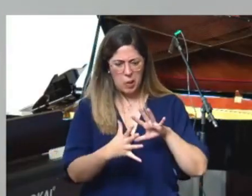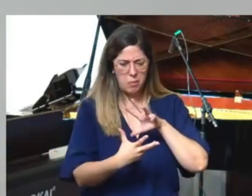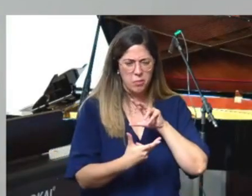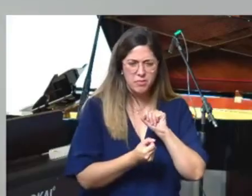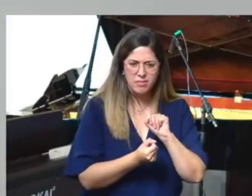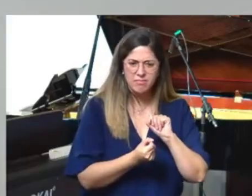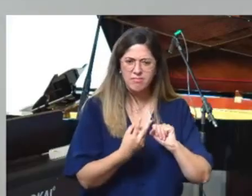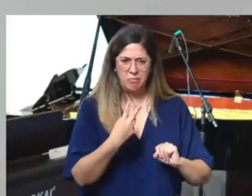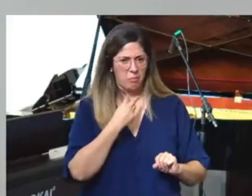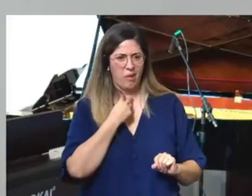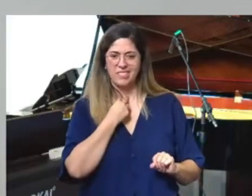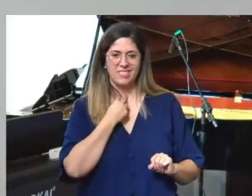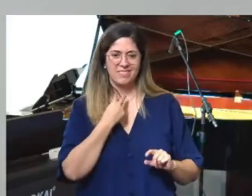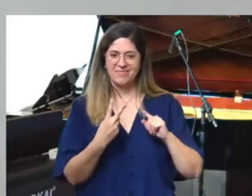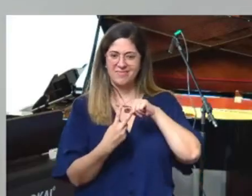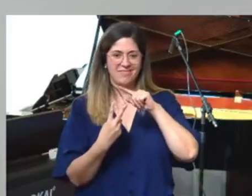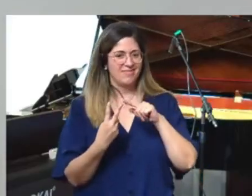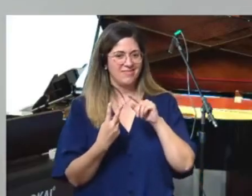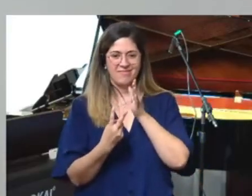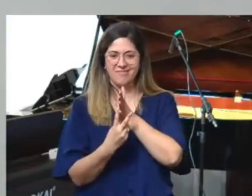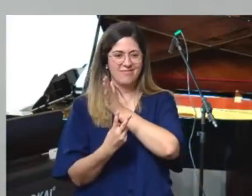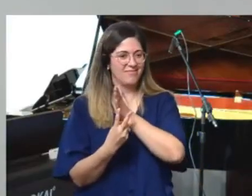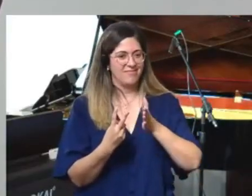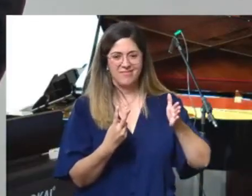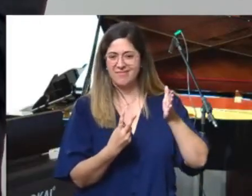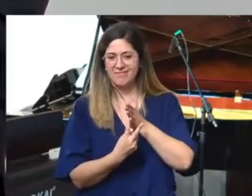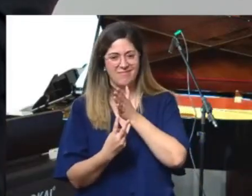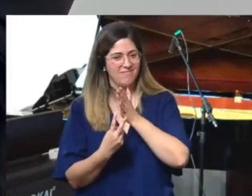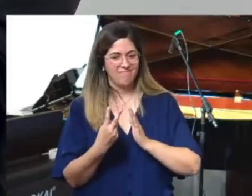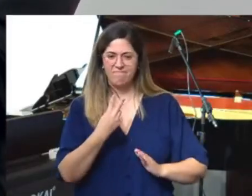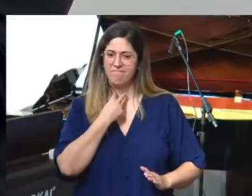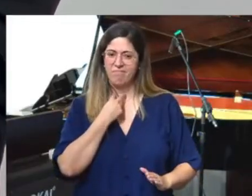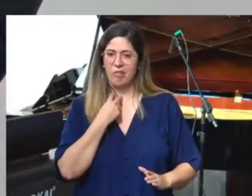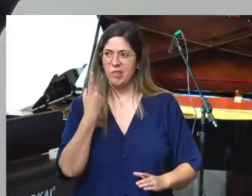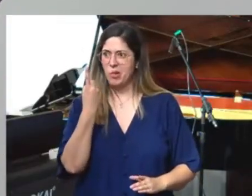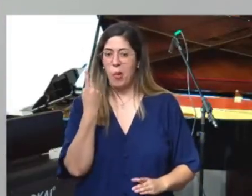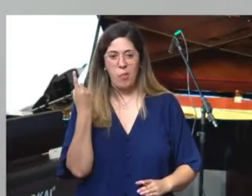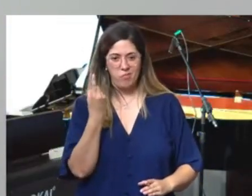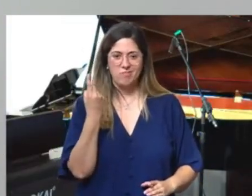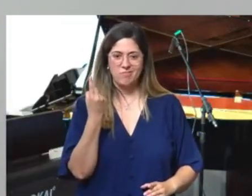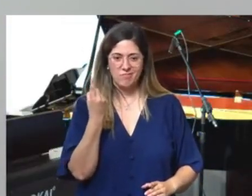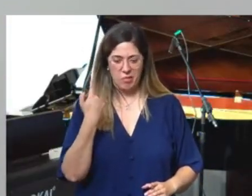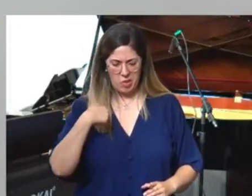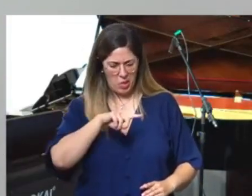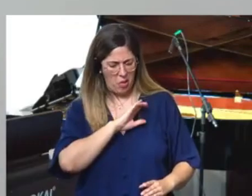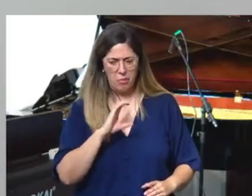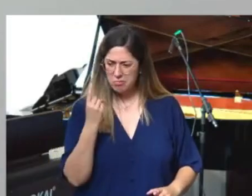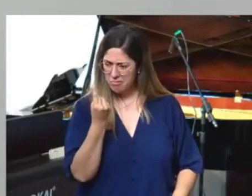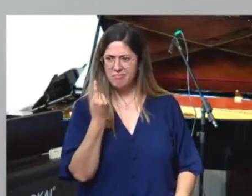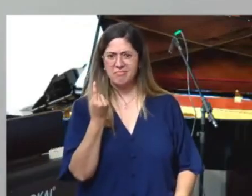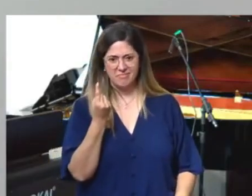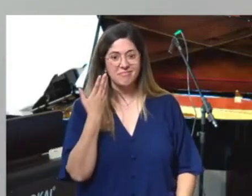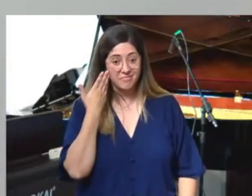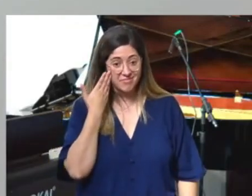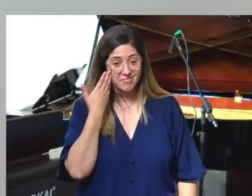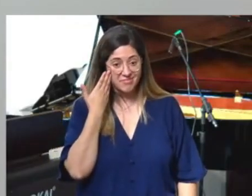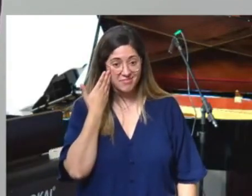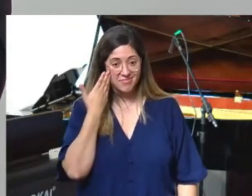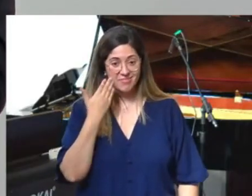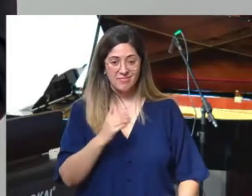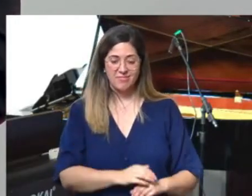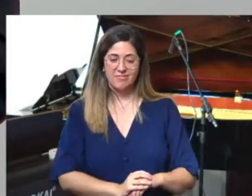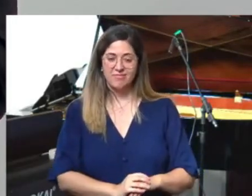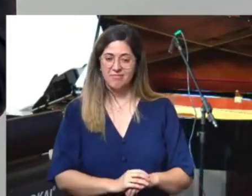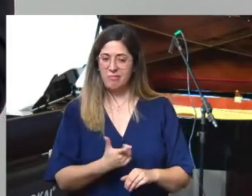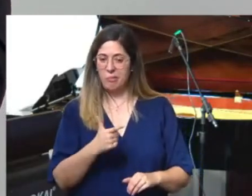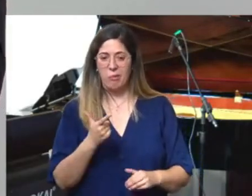problema. Então, a carta de Paulo a Tito nos chama a olhar para a